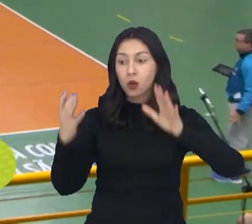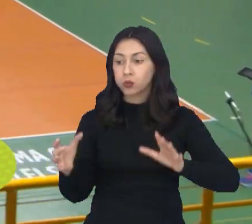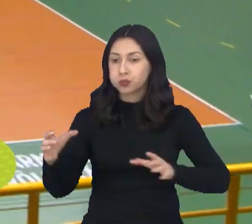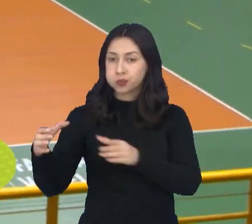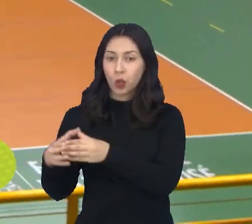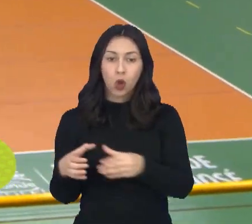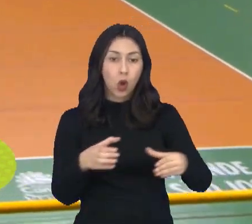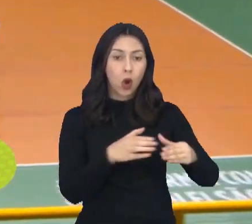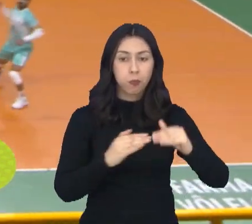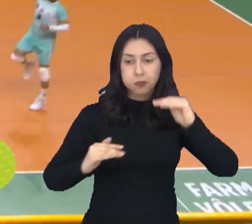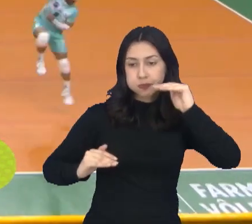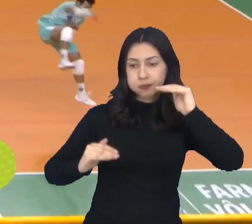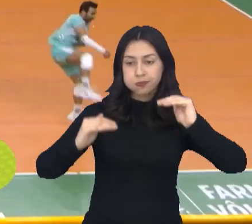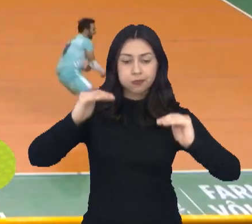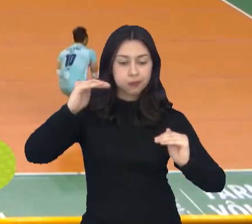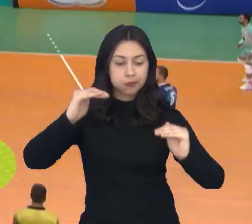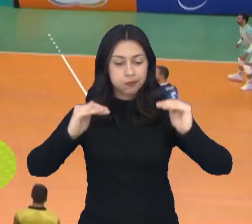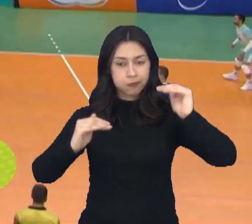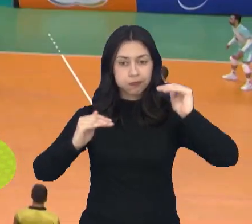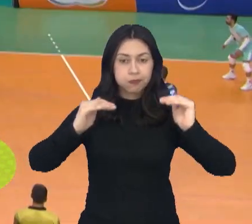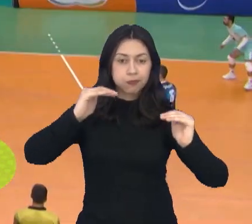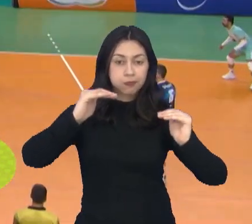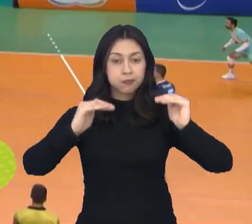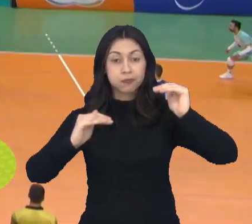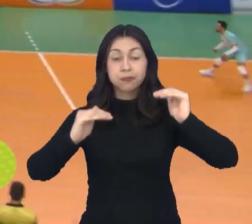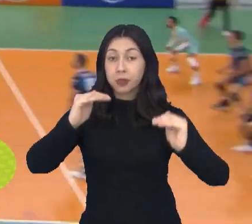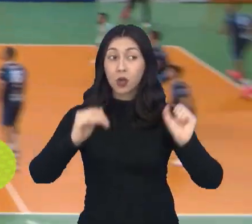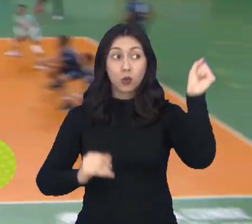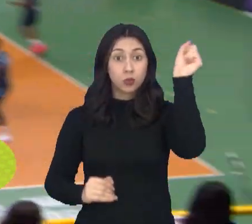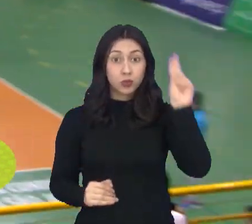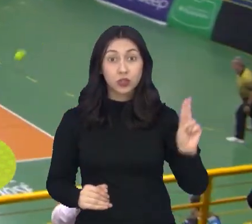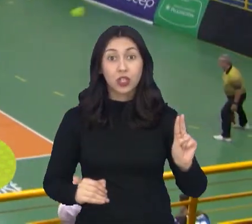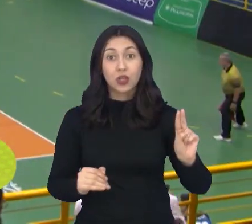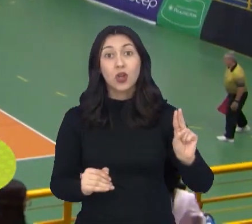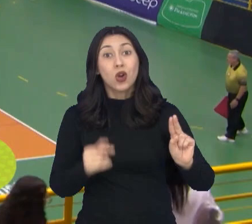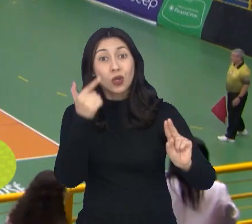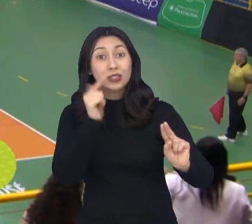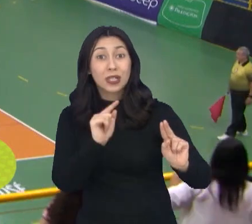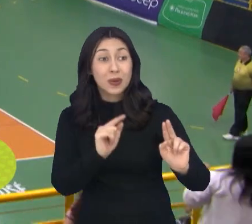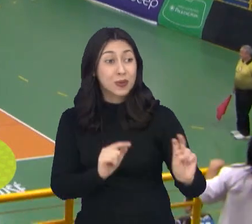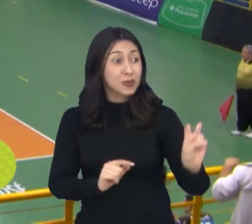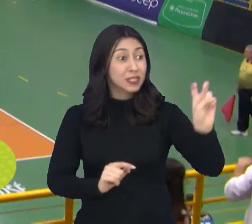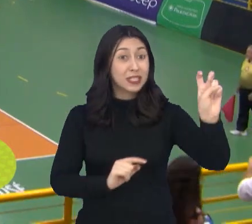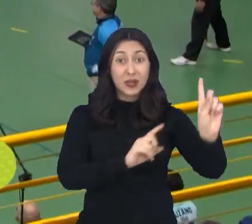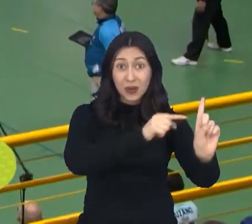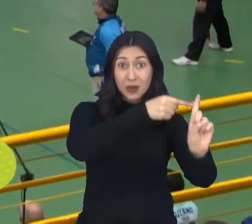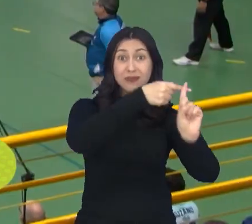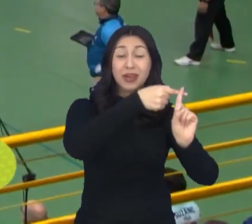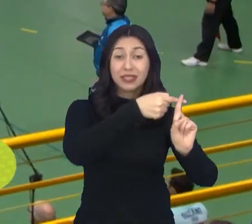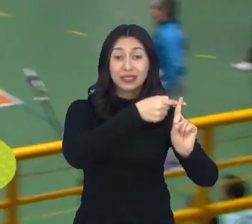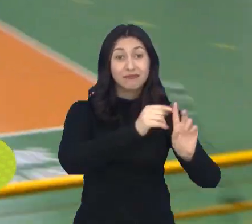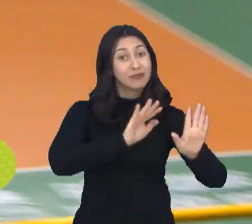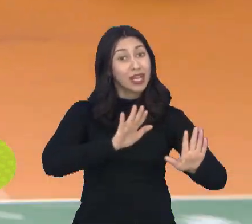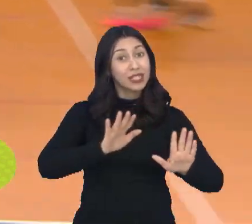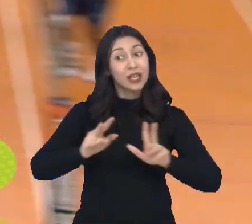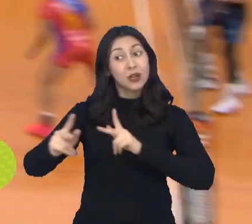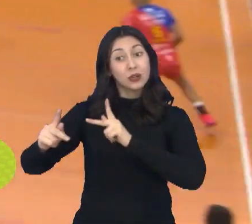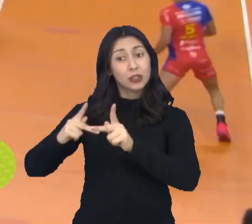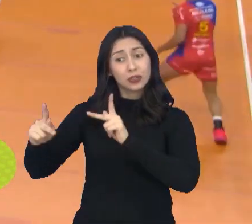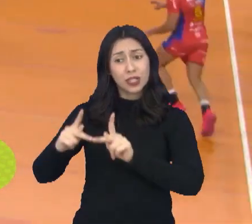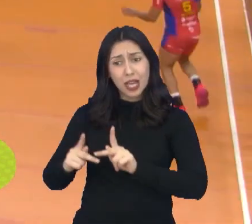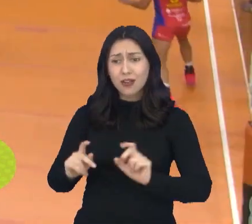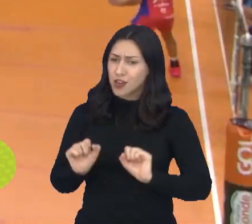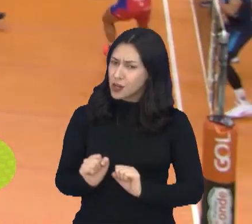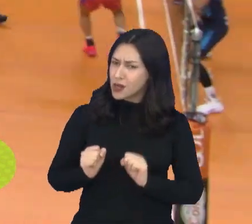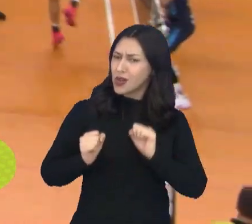começaram parelhas, trocando pontos. O Suzano chegou a abrir 5 pontos de vantagem no set, mas o São José era valente